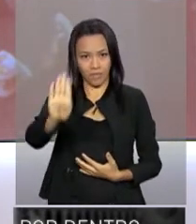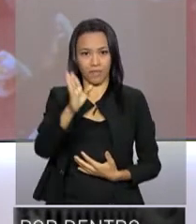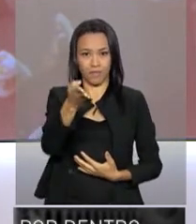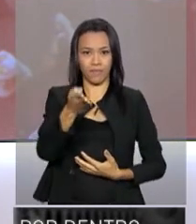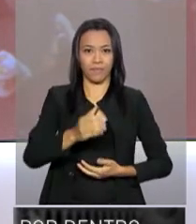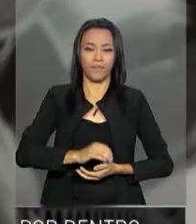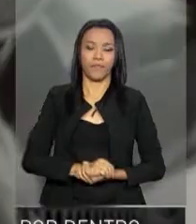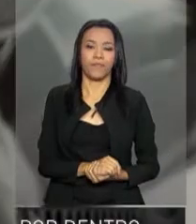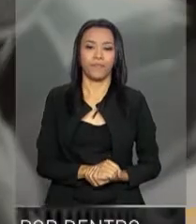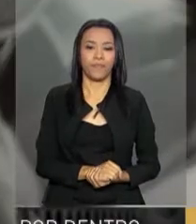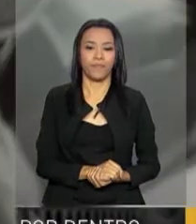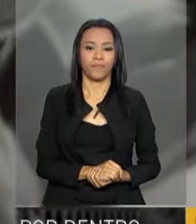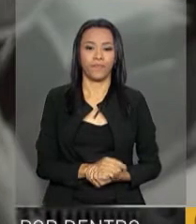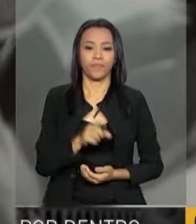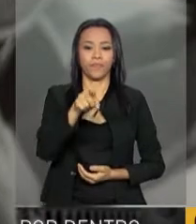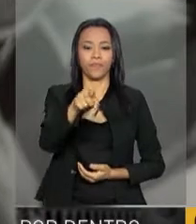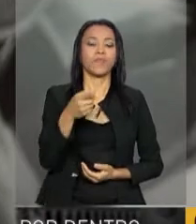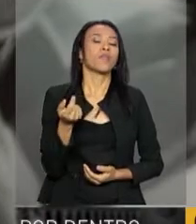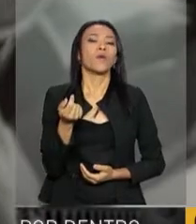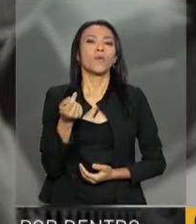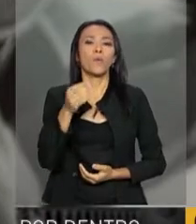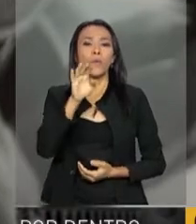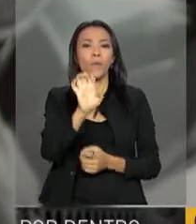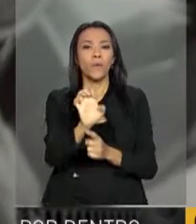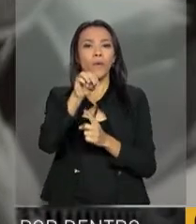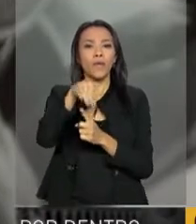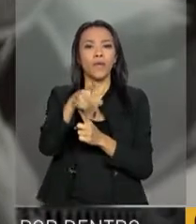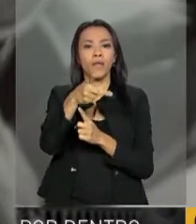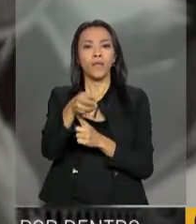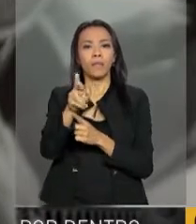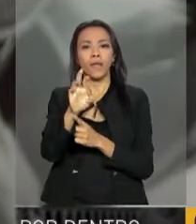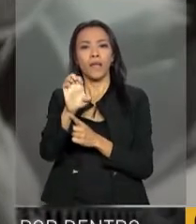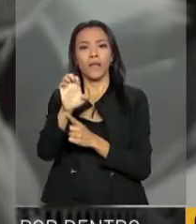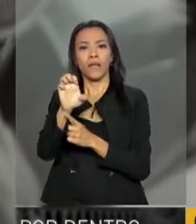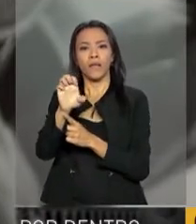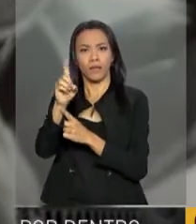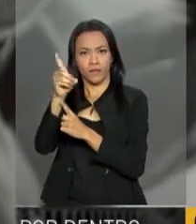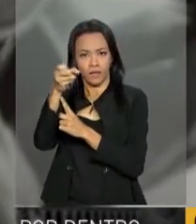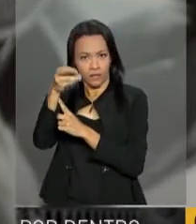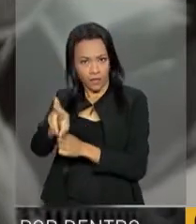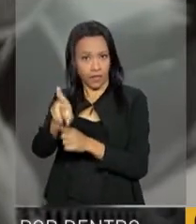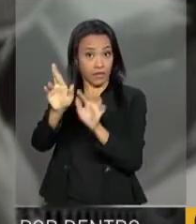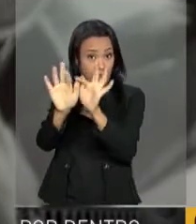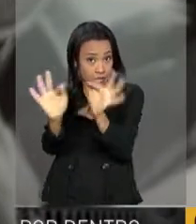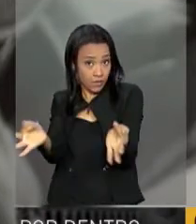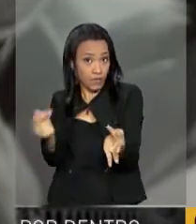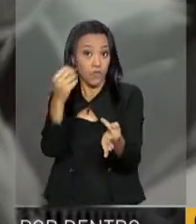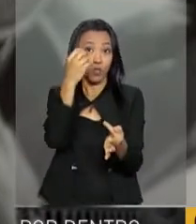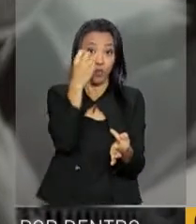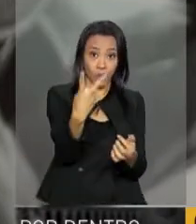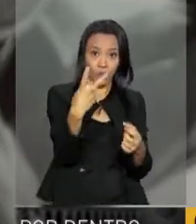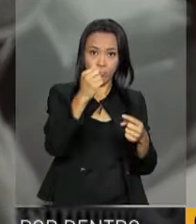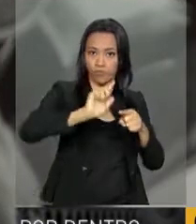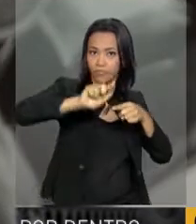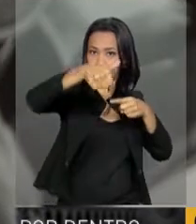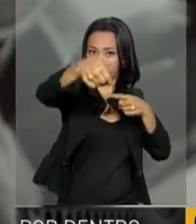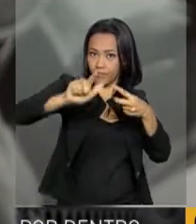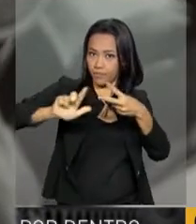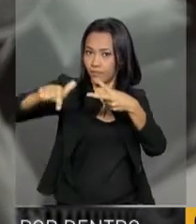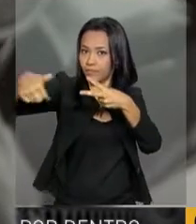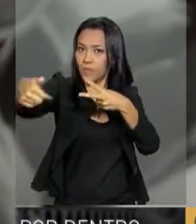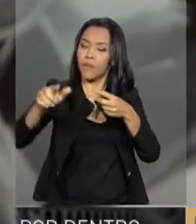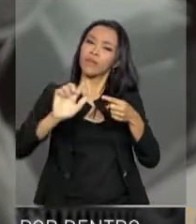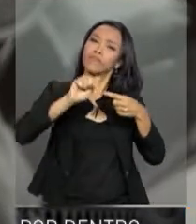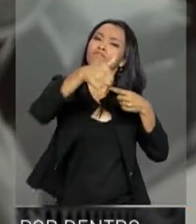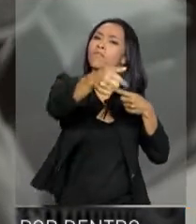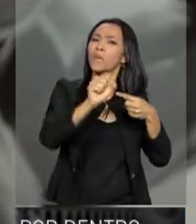Domingos. O Empreender Mais Simples consiste em duas grandes ações. A primeira, menos